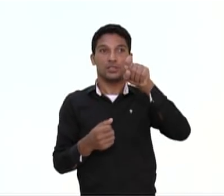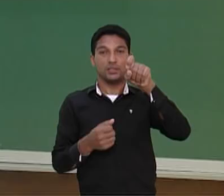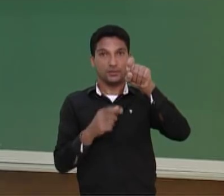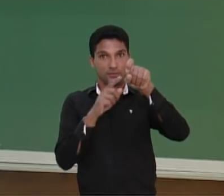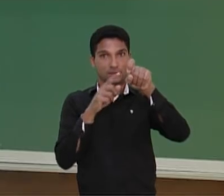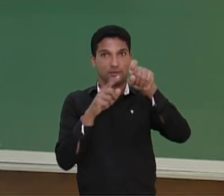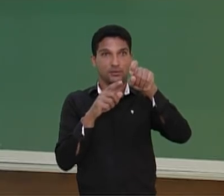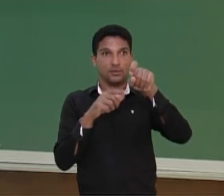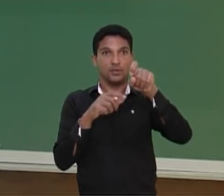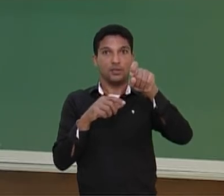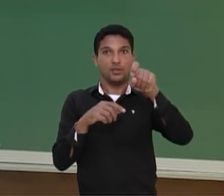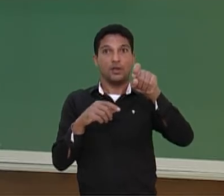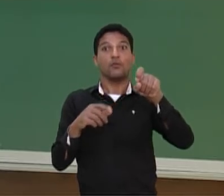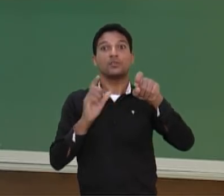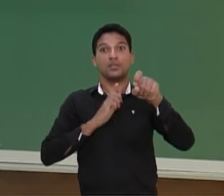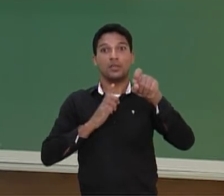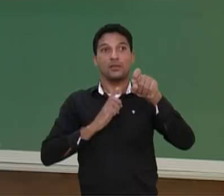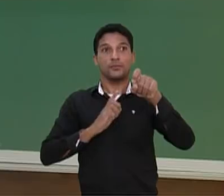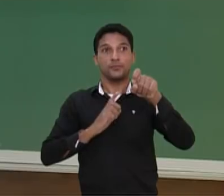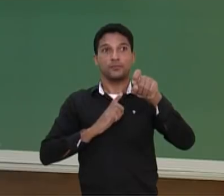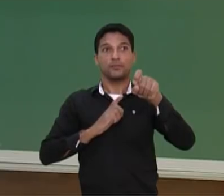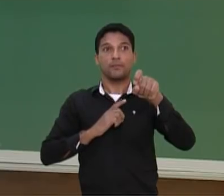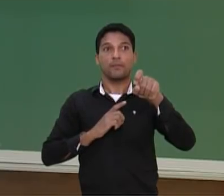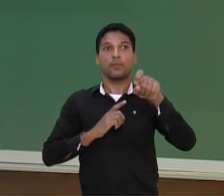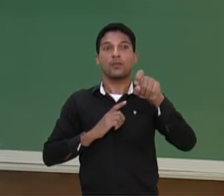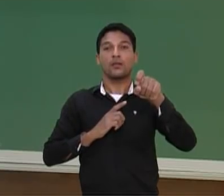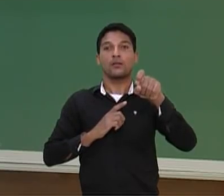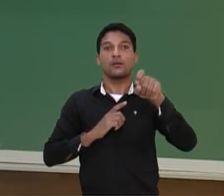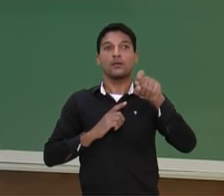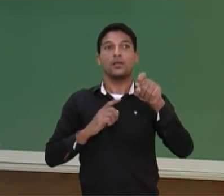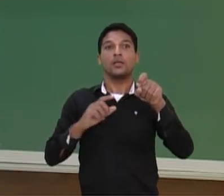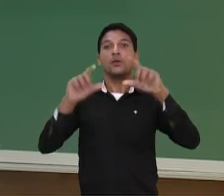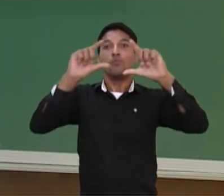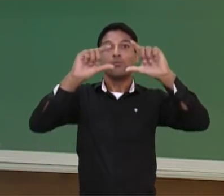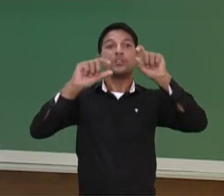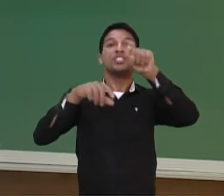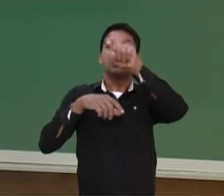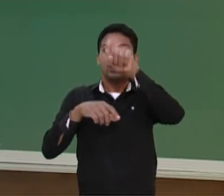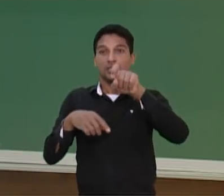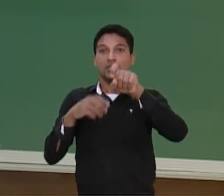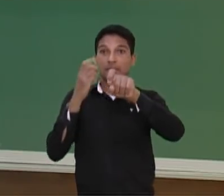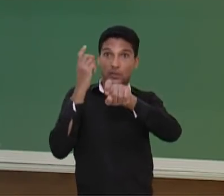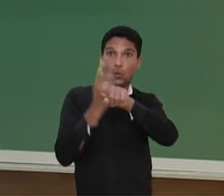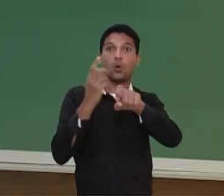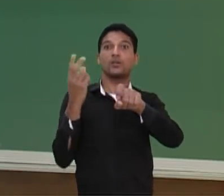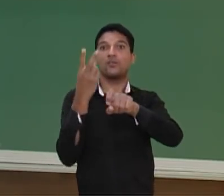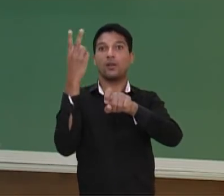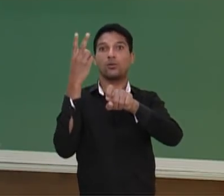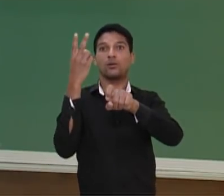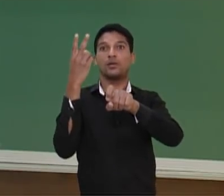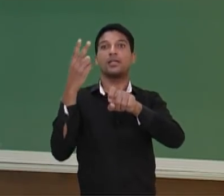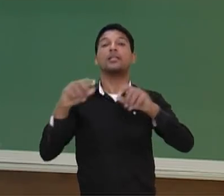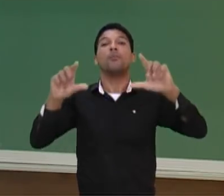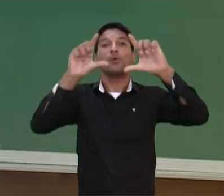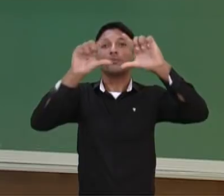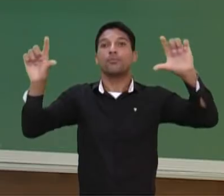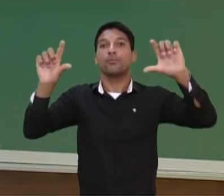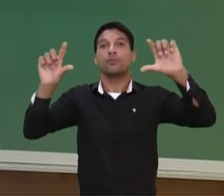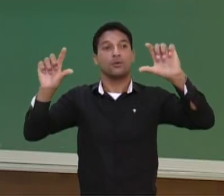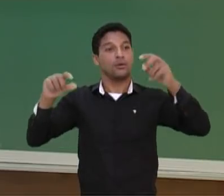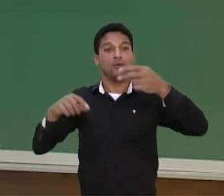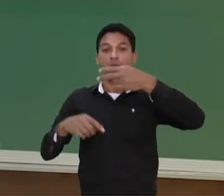posso calcular o x do vértice, substituo na função e obtenho o y do vértice. Mas caso o